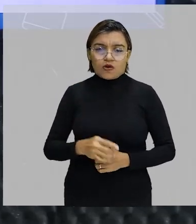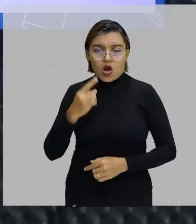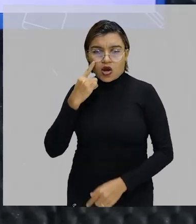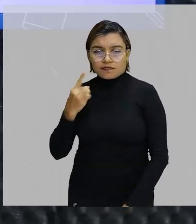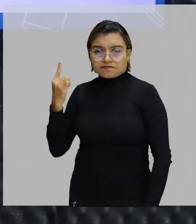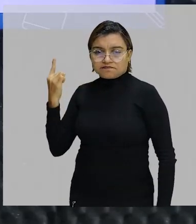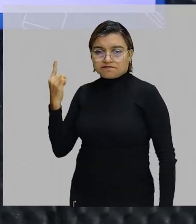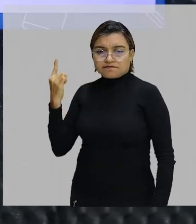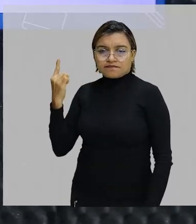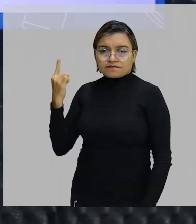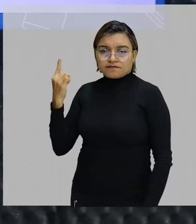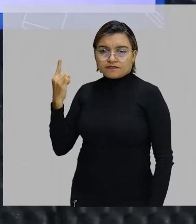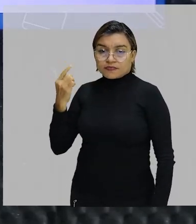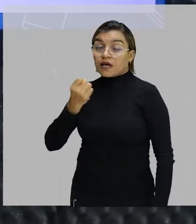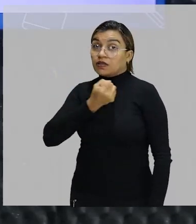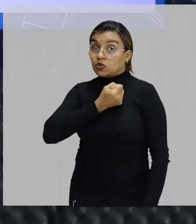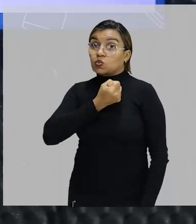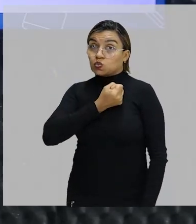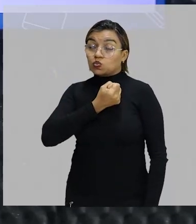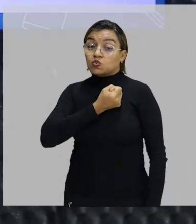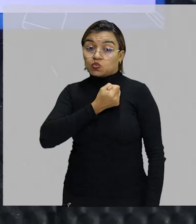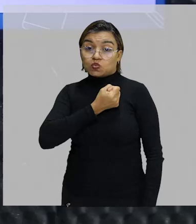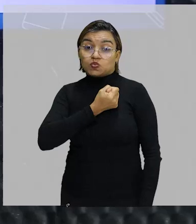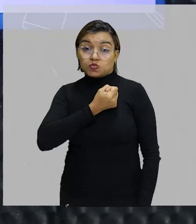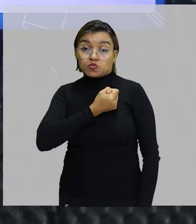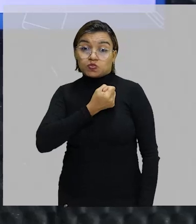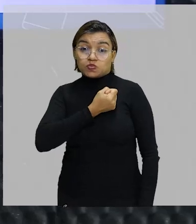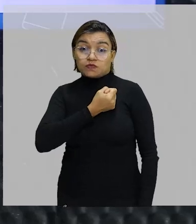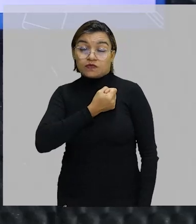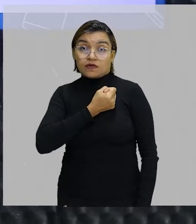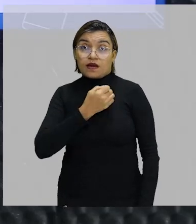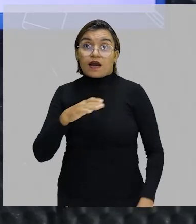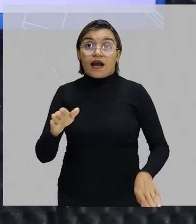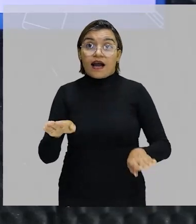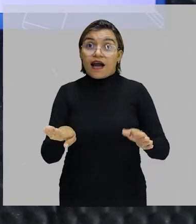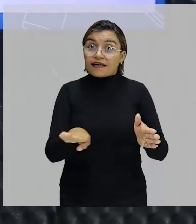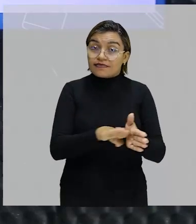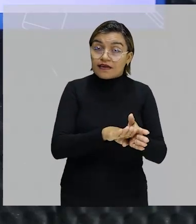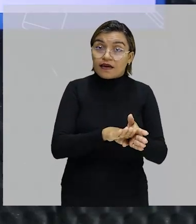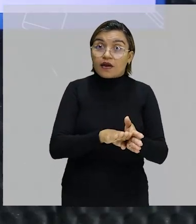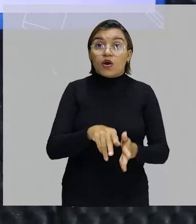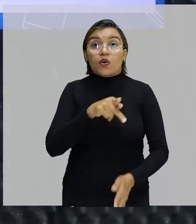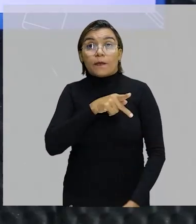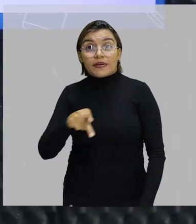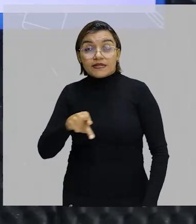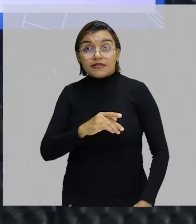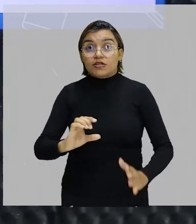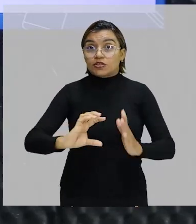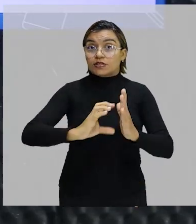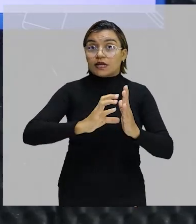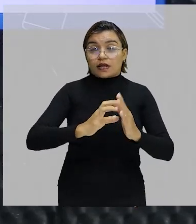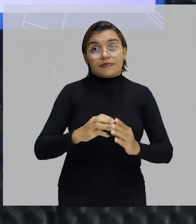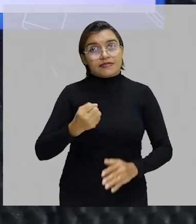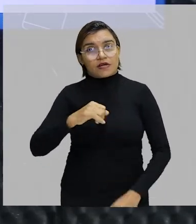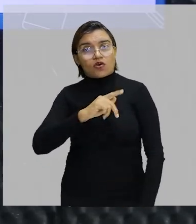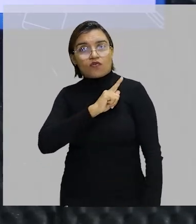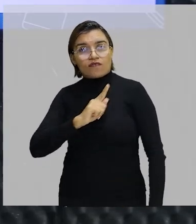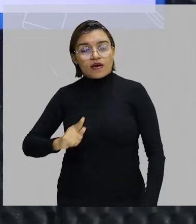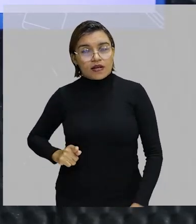Ó. Tem o número aqui do requerimento, ele chega para quem? Para o presidente da Câmara. Senhor presidente. Se o requerimento é para o governador,